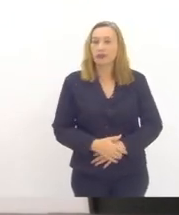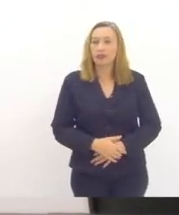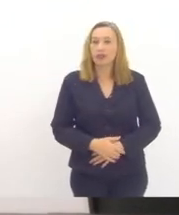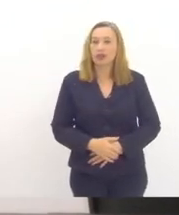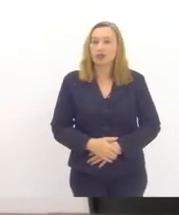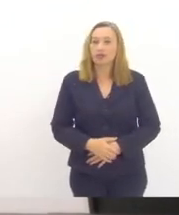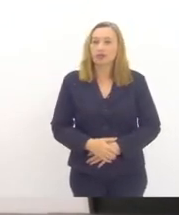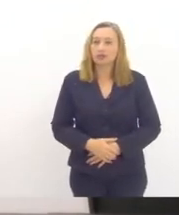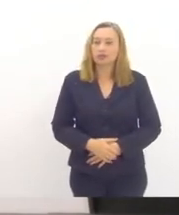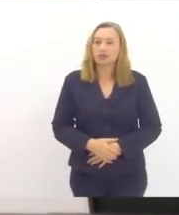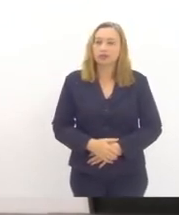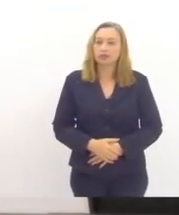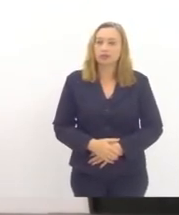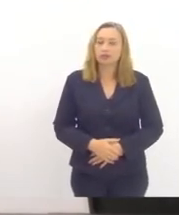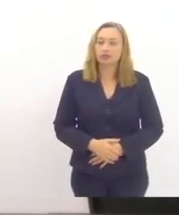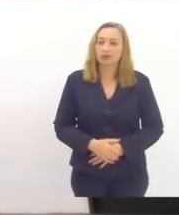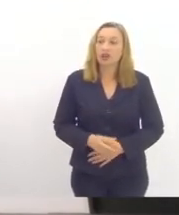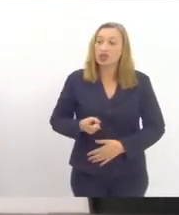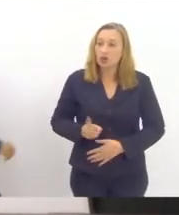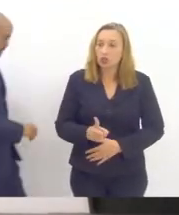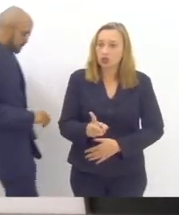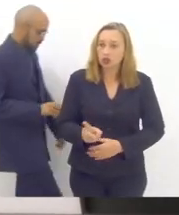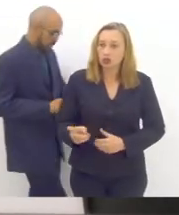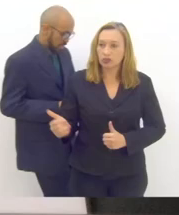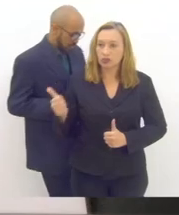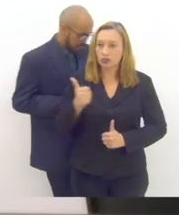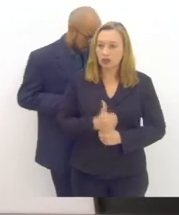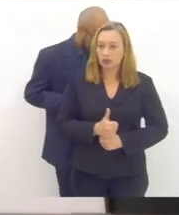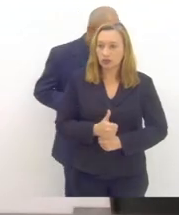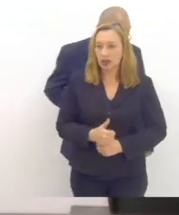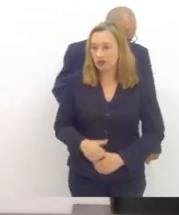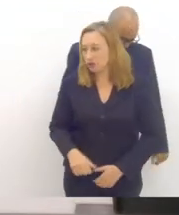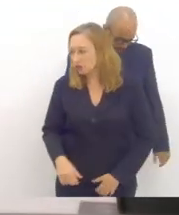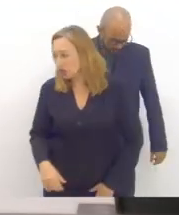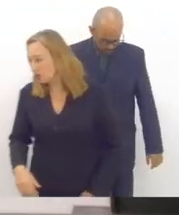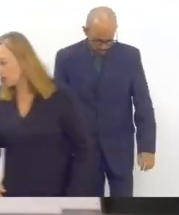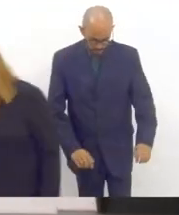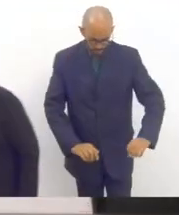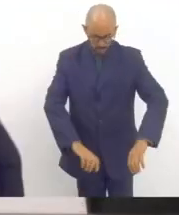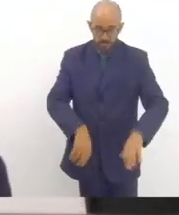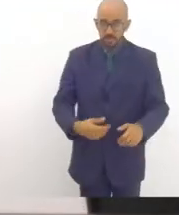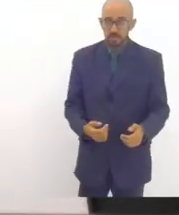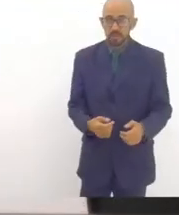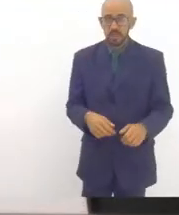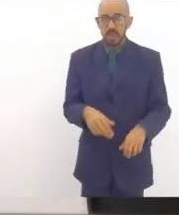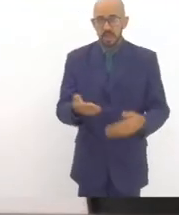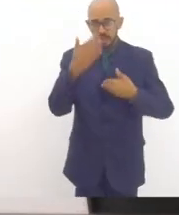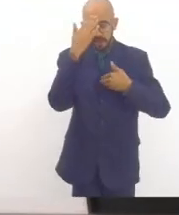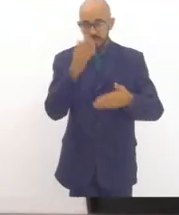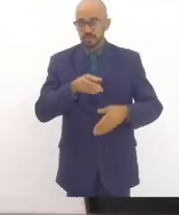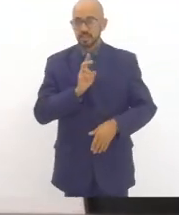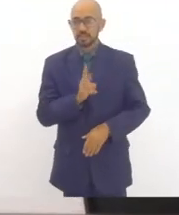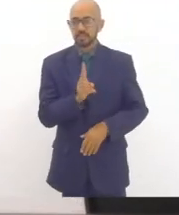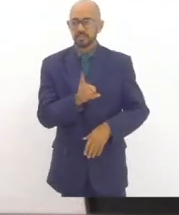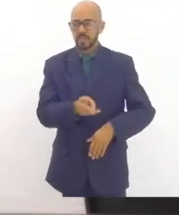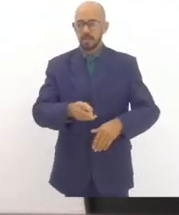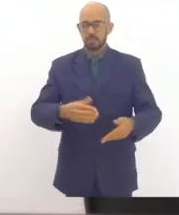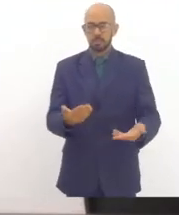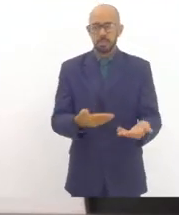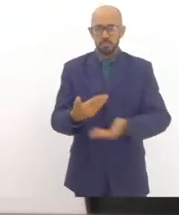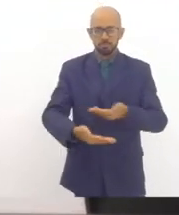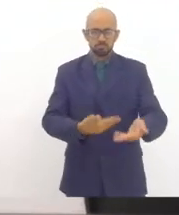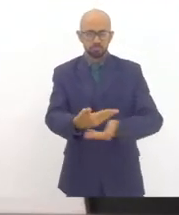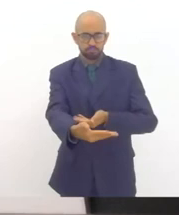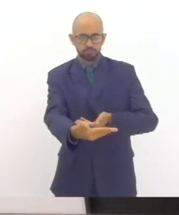incrível, né, dar essa continuidade, ter esse espaço. Agradecer sempre pela parceria com os nossos colegas, que